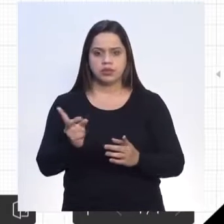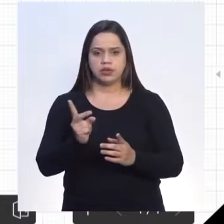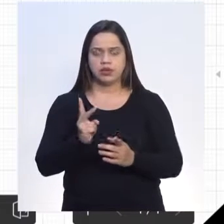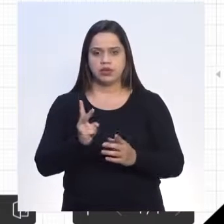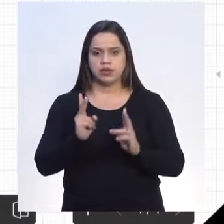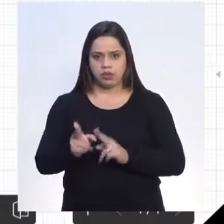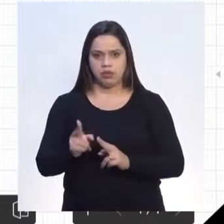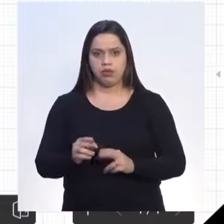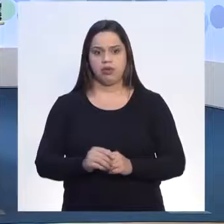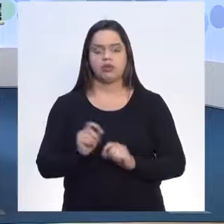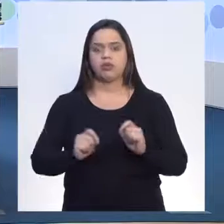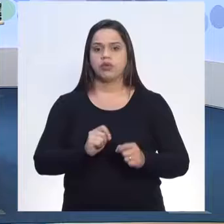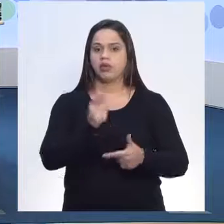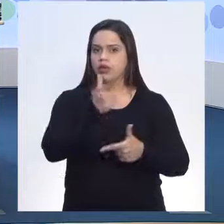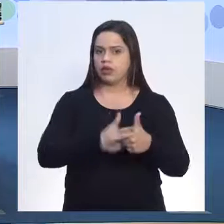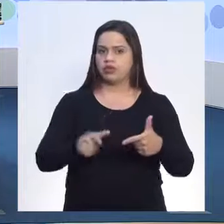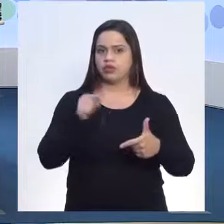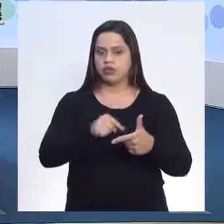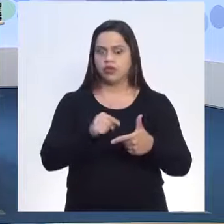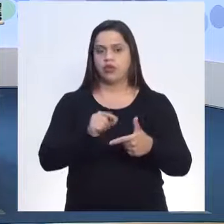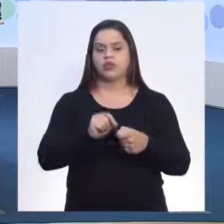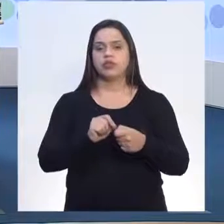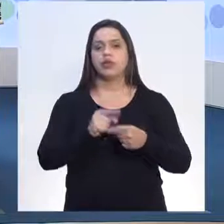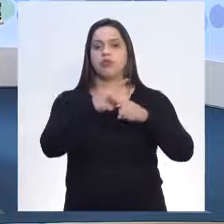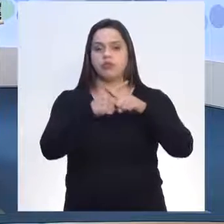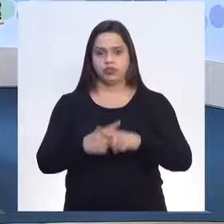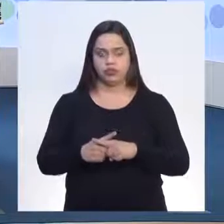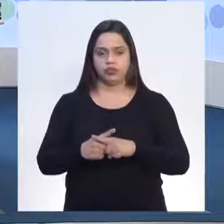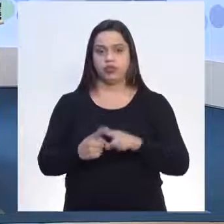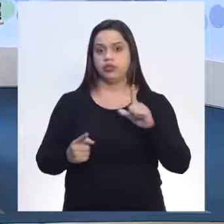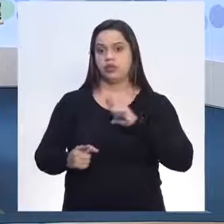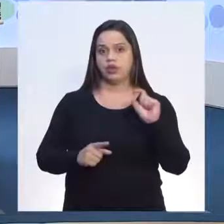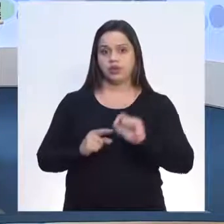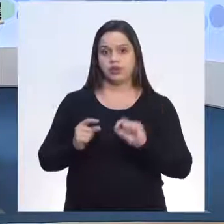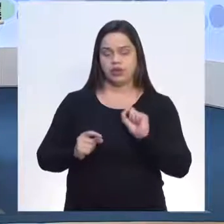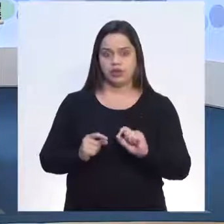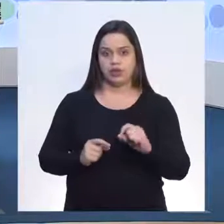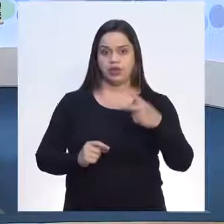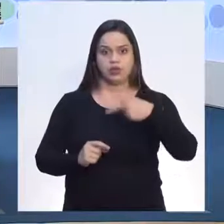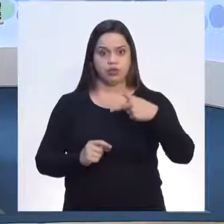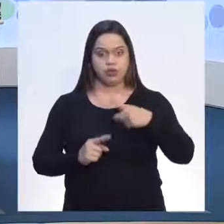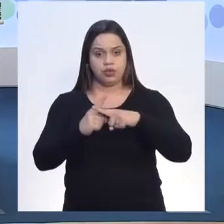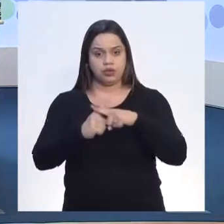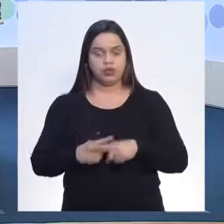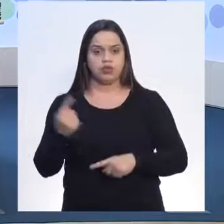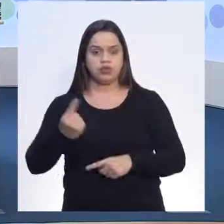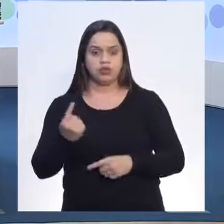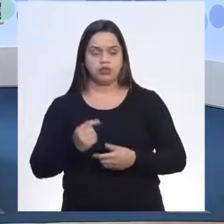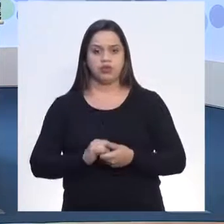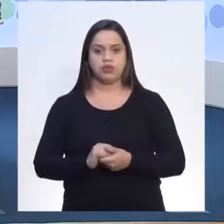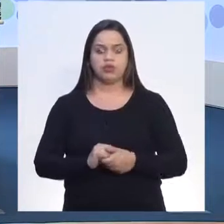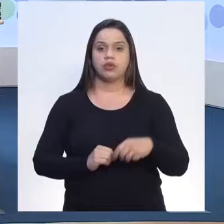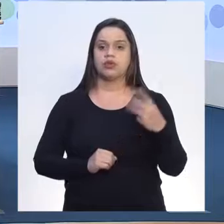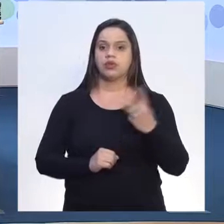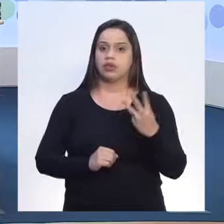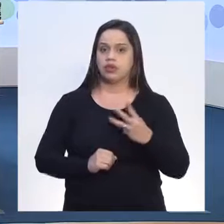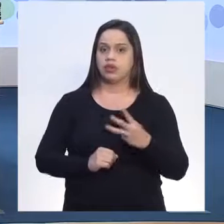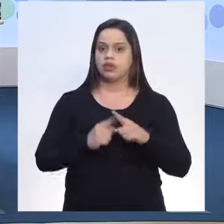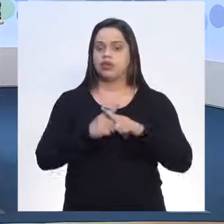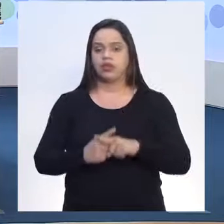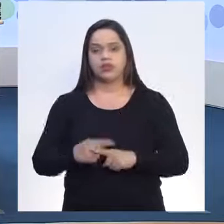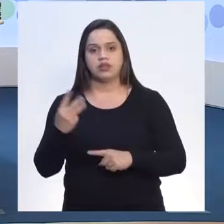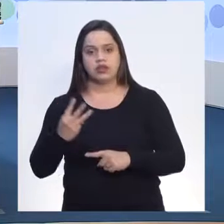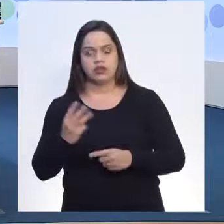da divisão, Virou. eu multiplico. Então, eu tenho 2 vezes 1 e 3